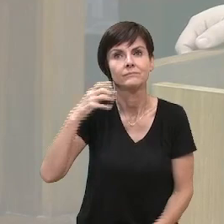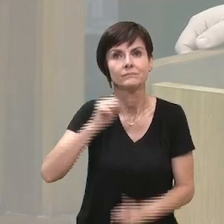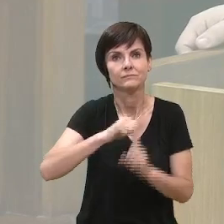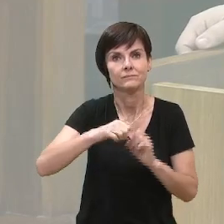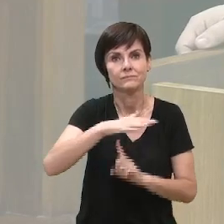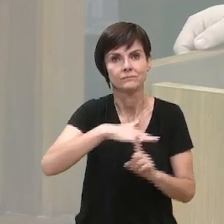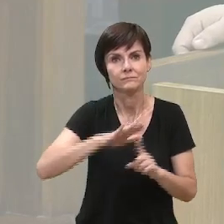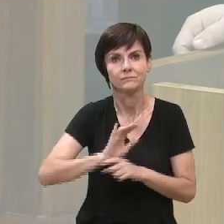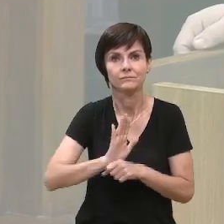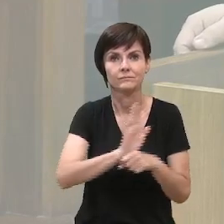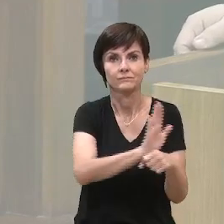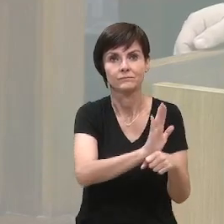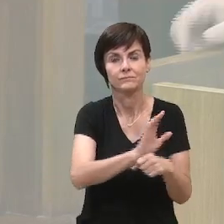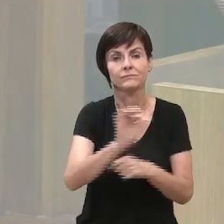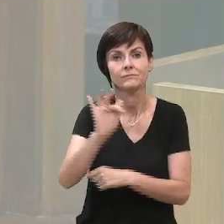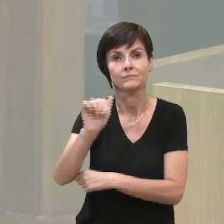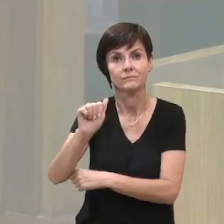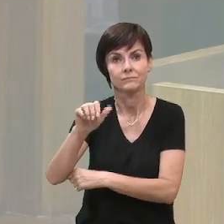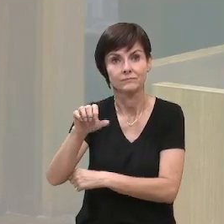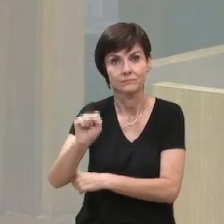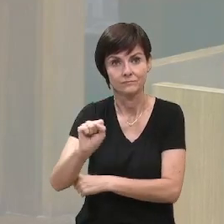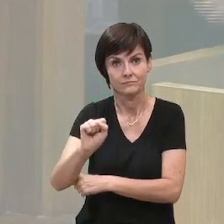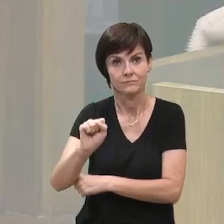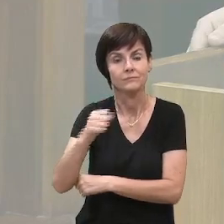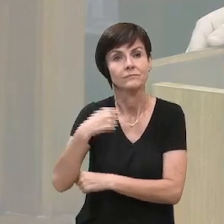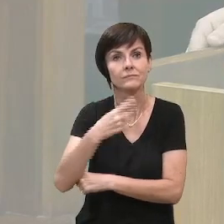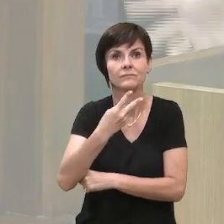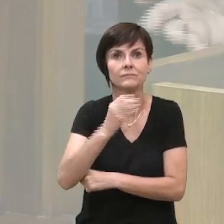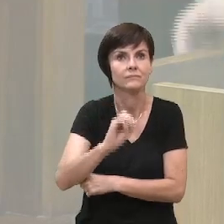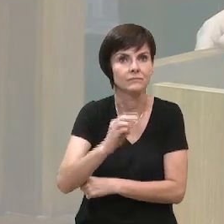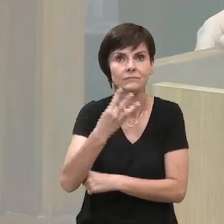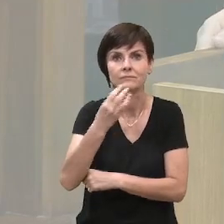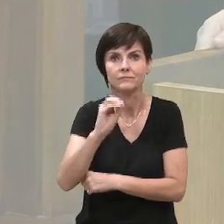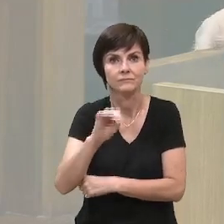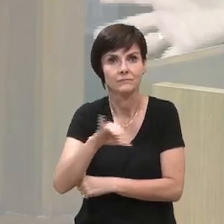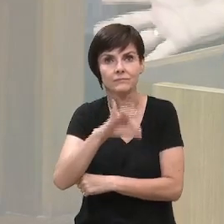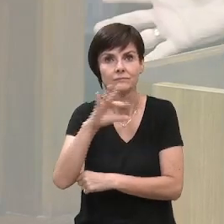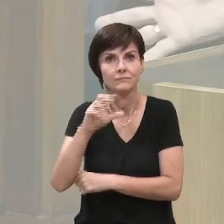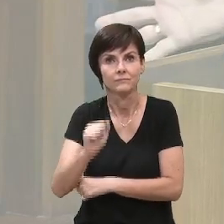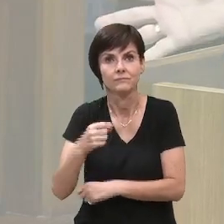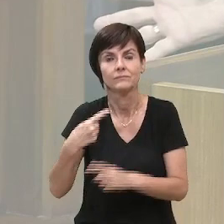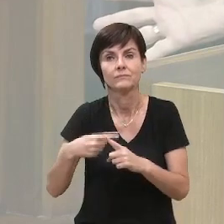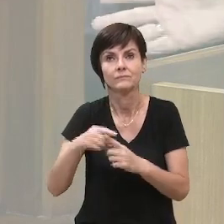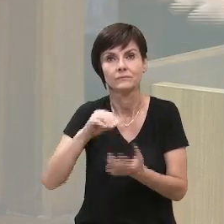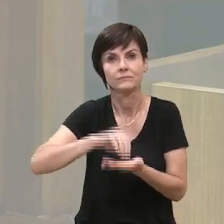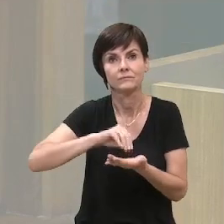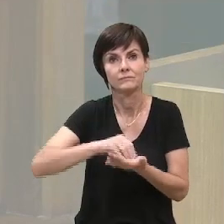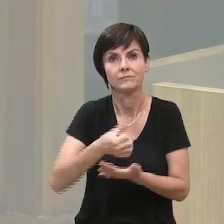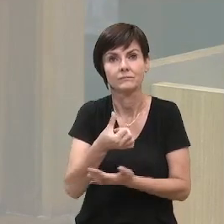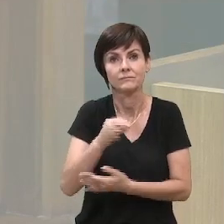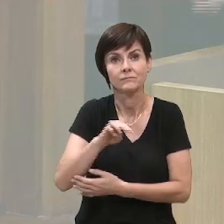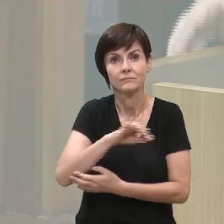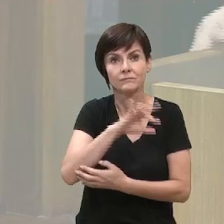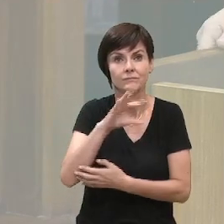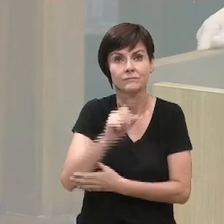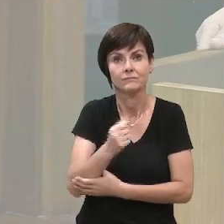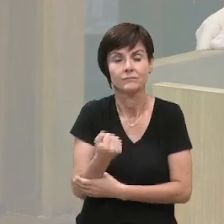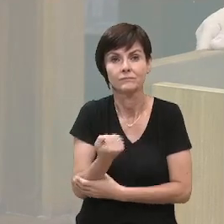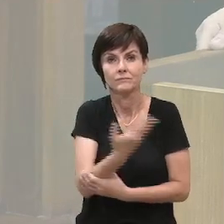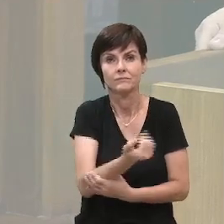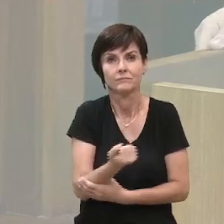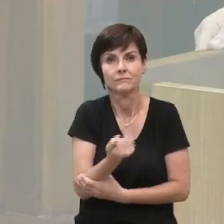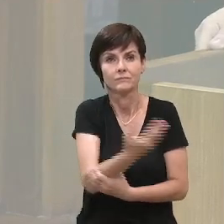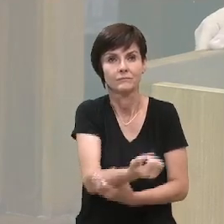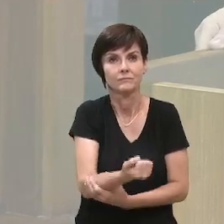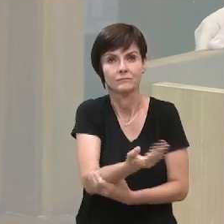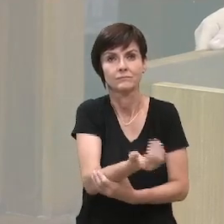3 milhões de reais. A FAS precisa de 20, 30 milhões pela má gestão, porque tem 6 milhões, 100 milhões de reais e não dão